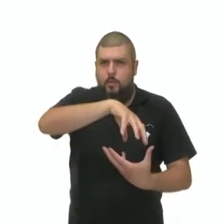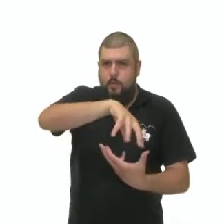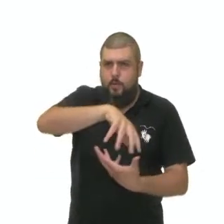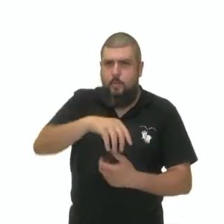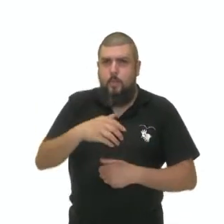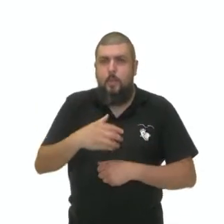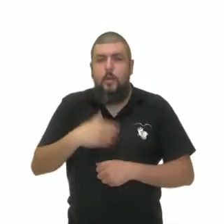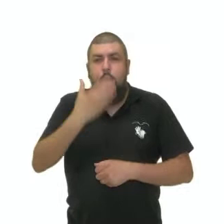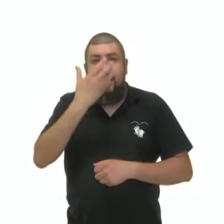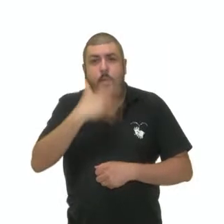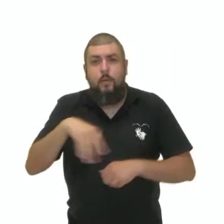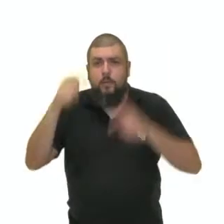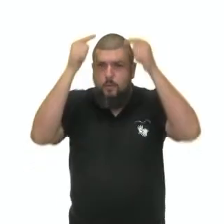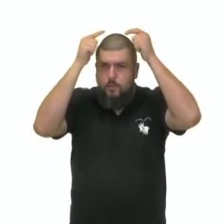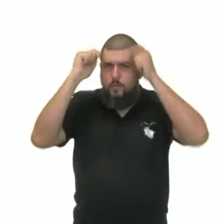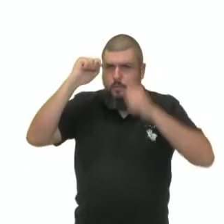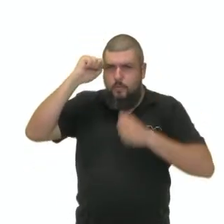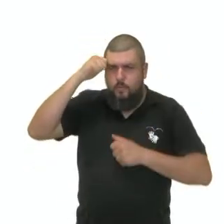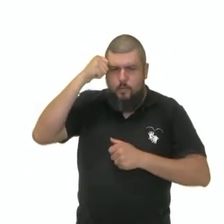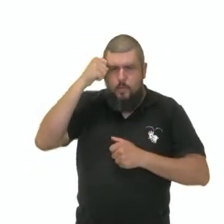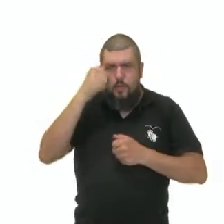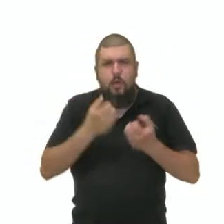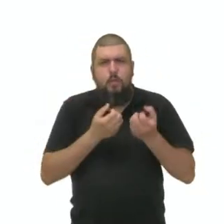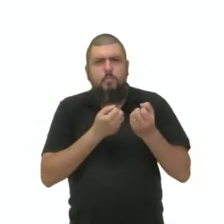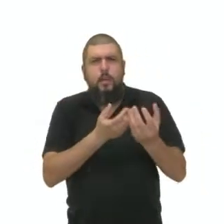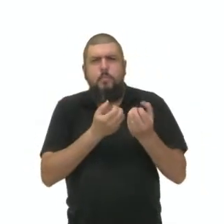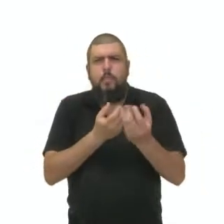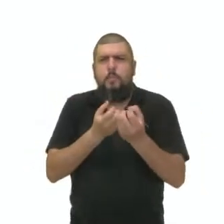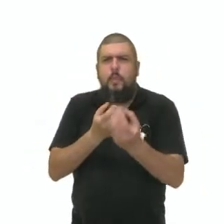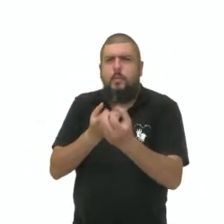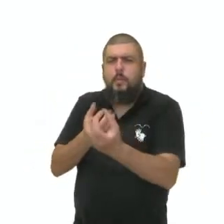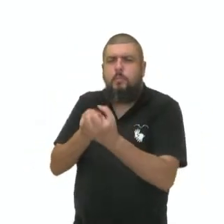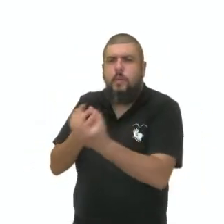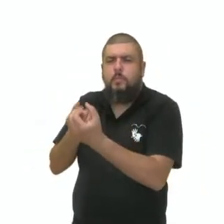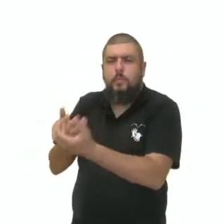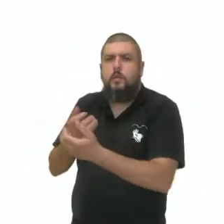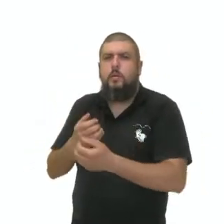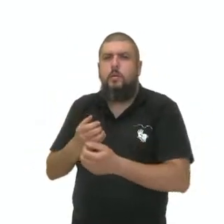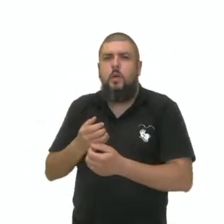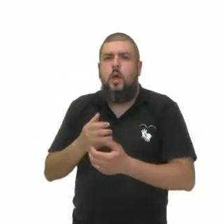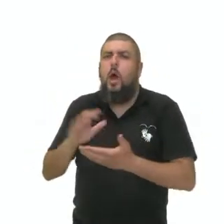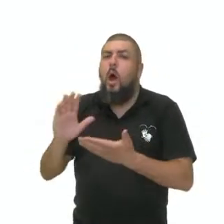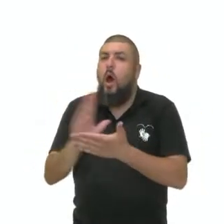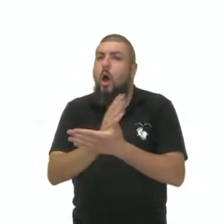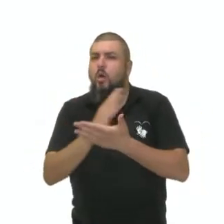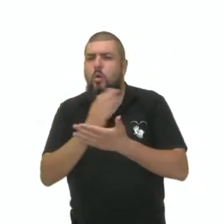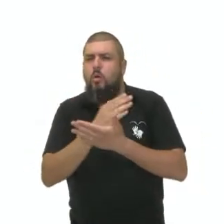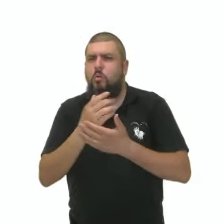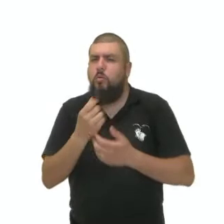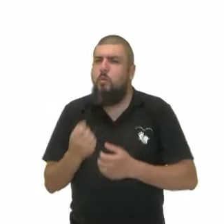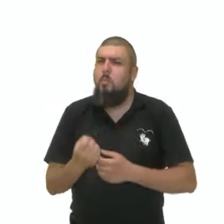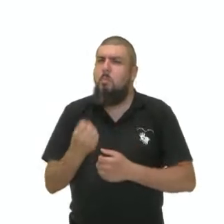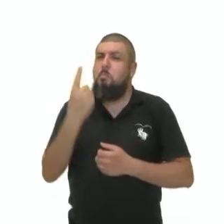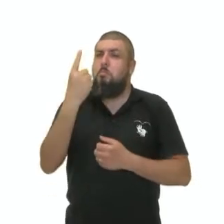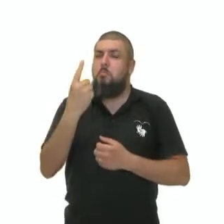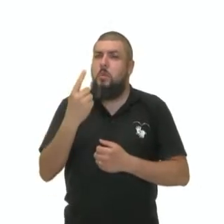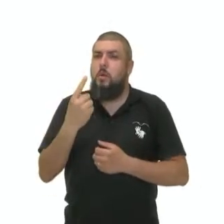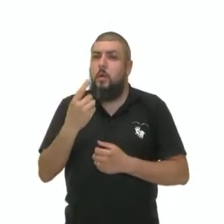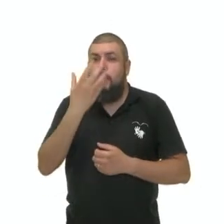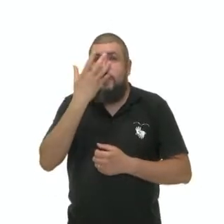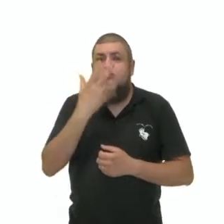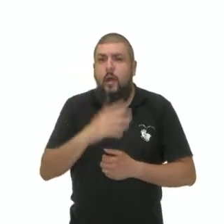suas principais mensagens. Após causar curiosidade e certo estranhamento em outras crianças por conta